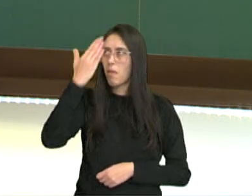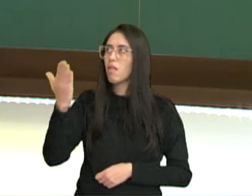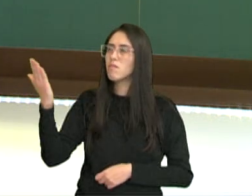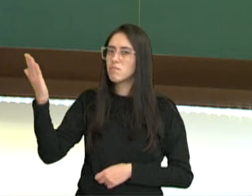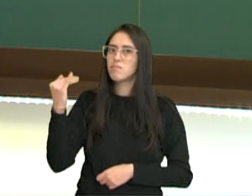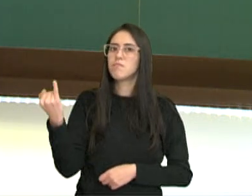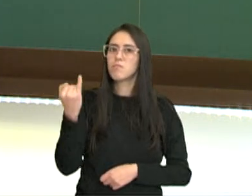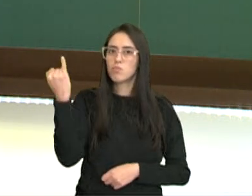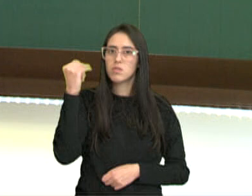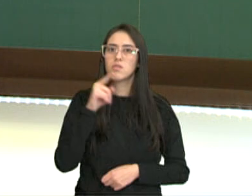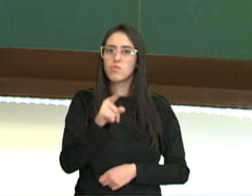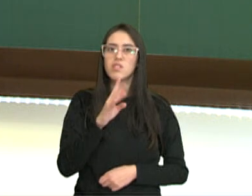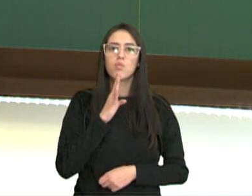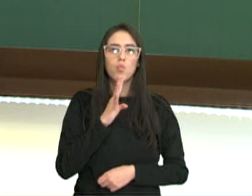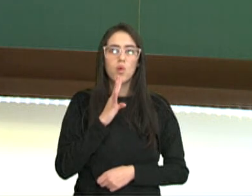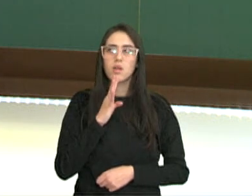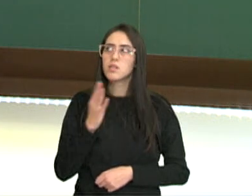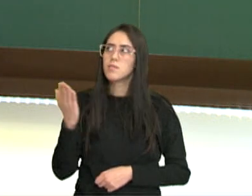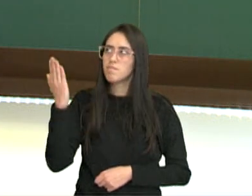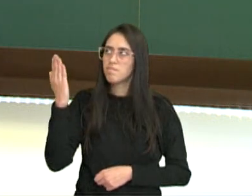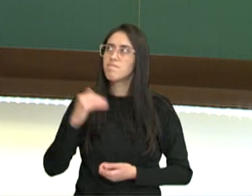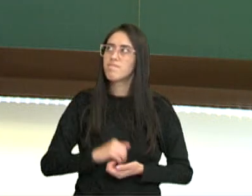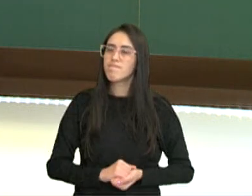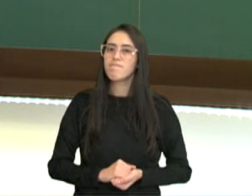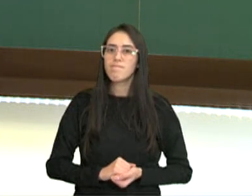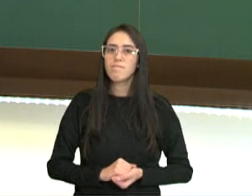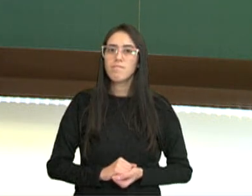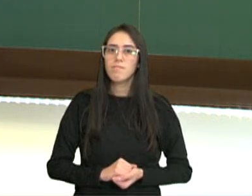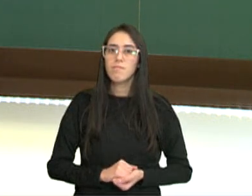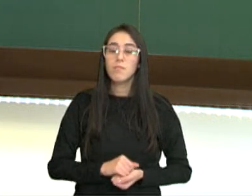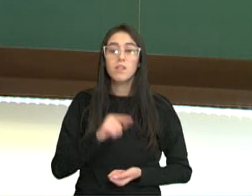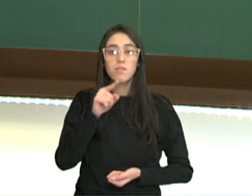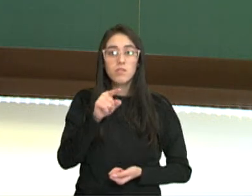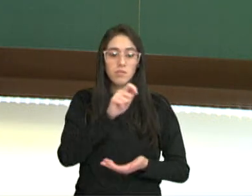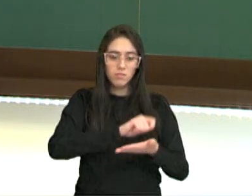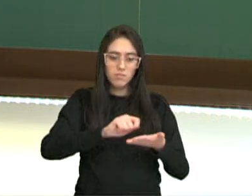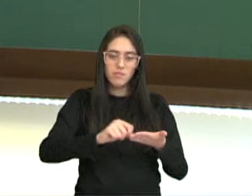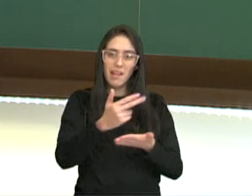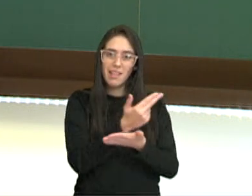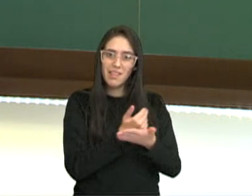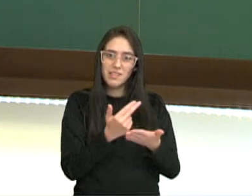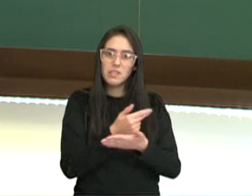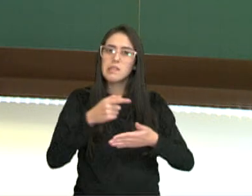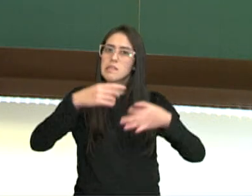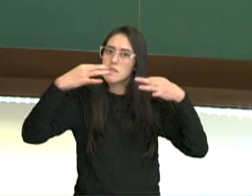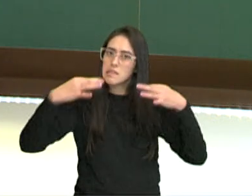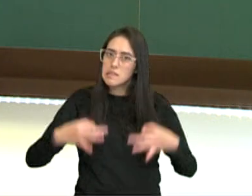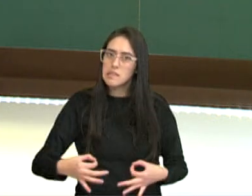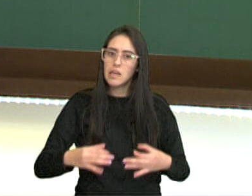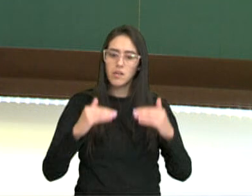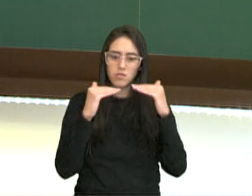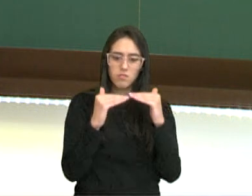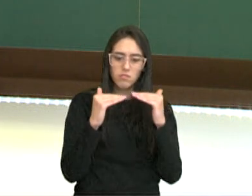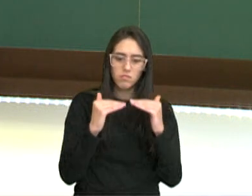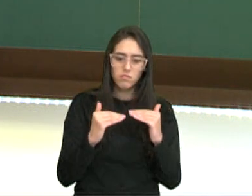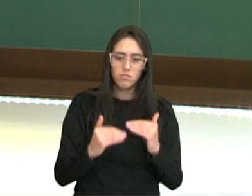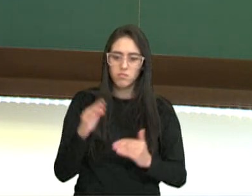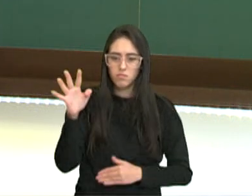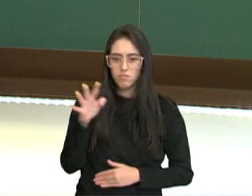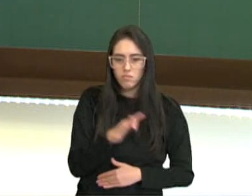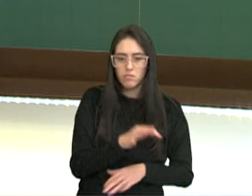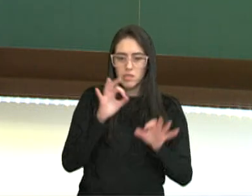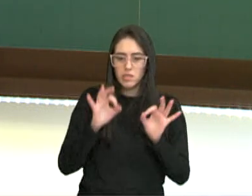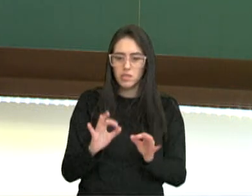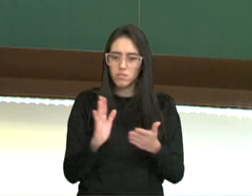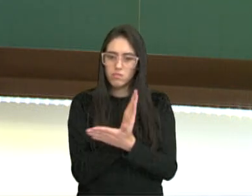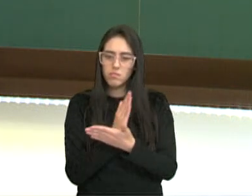você conhecer essa estrutura aqui do diagrama. E aí, quando você for desenhar, faça bem direitinho, um embaixo do outro, com espaçamento,